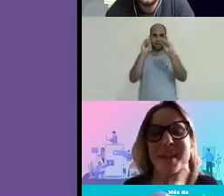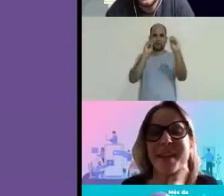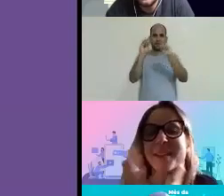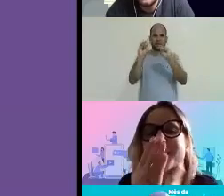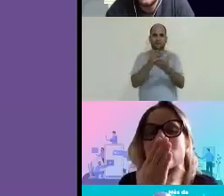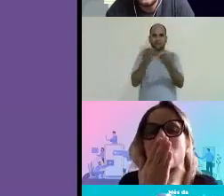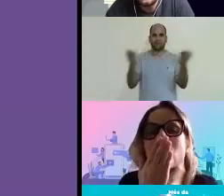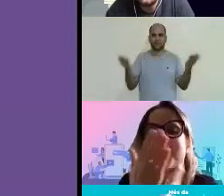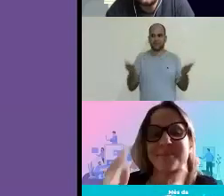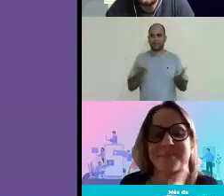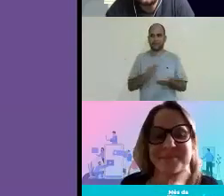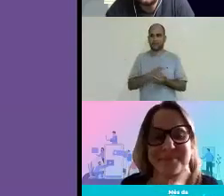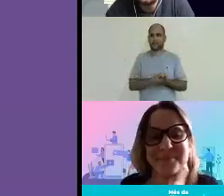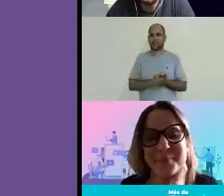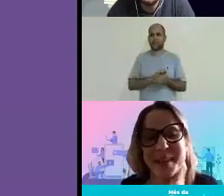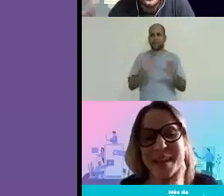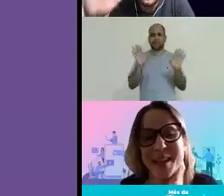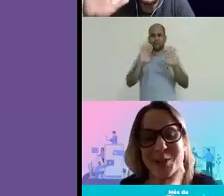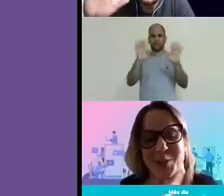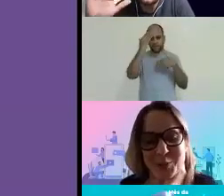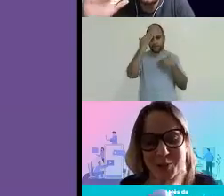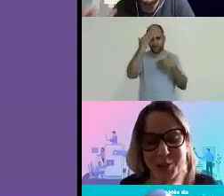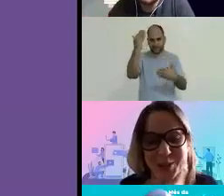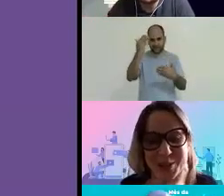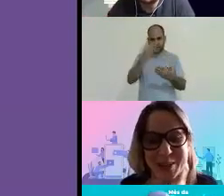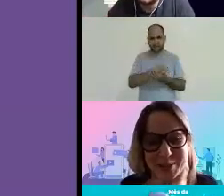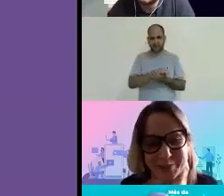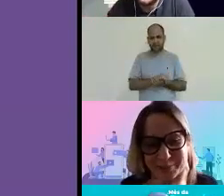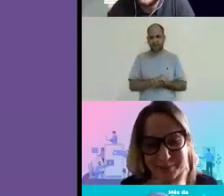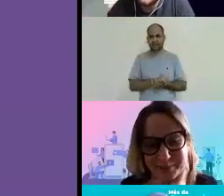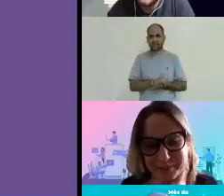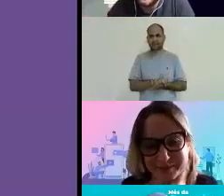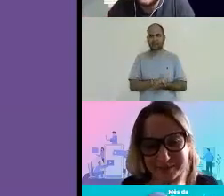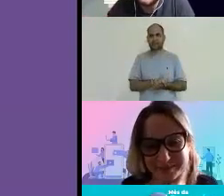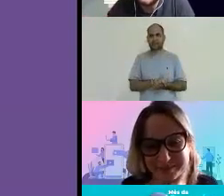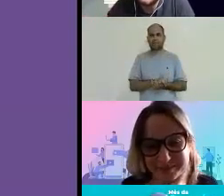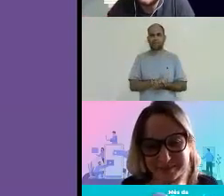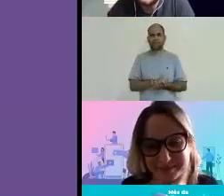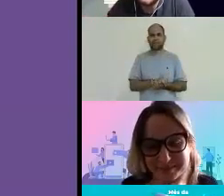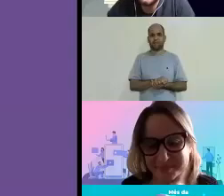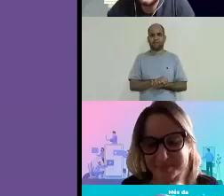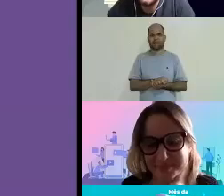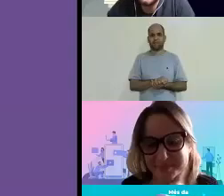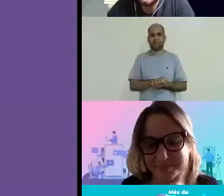Obrigada, parabéns. Obrigado, pessoal. Até mais. Tchau, tchau. Tchau, tchau.